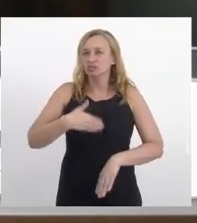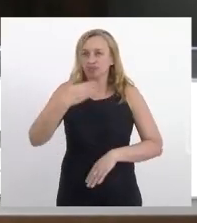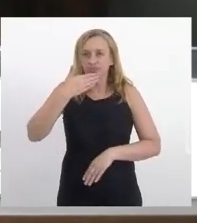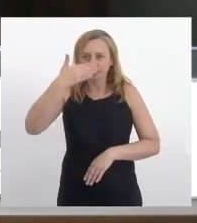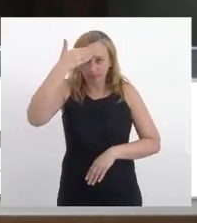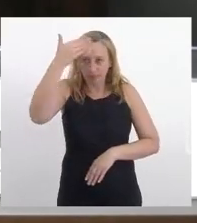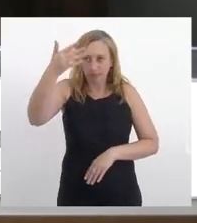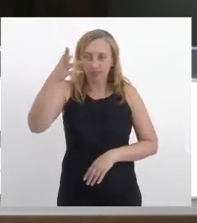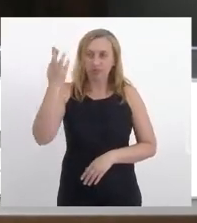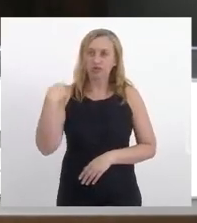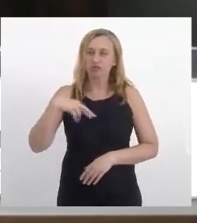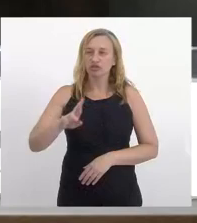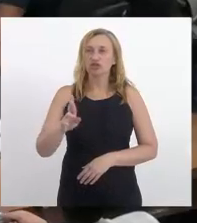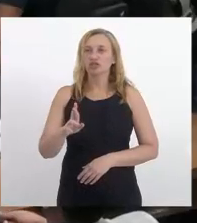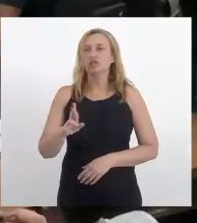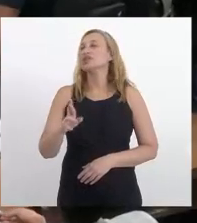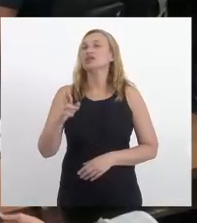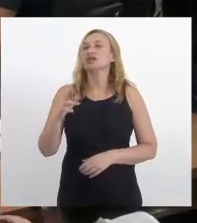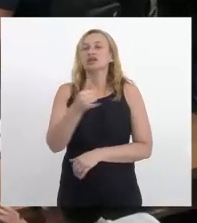Janeiro.